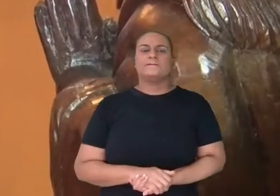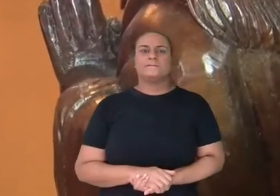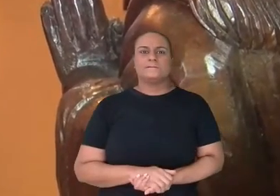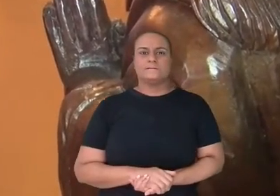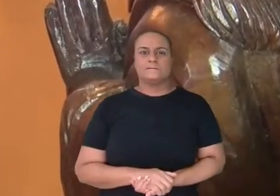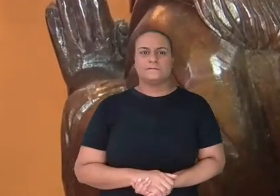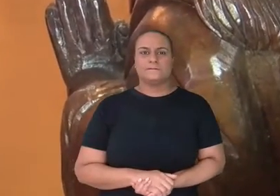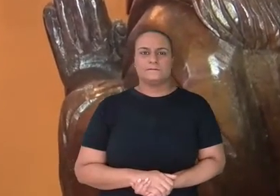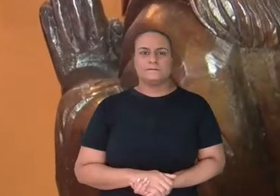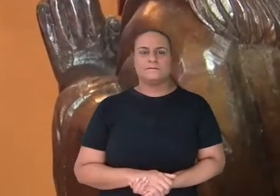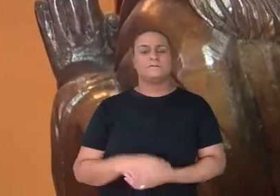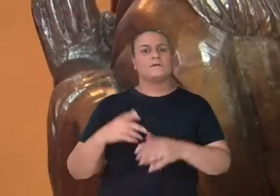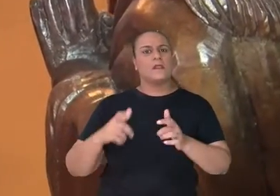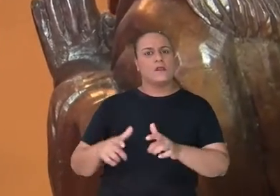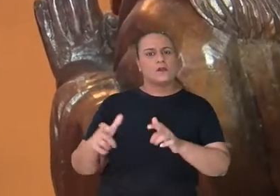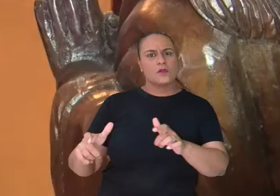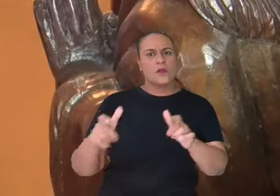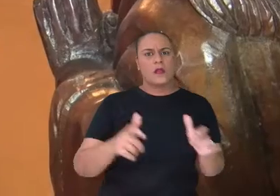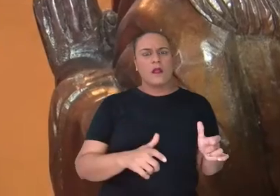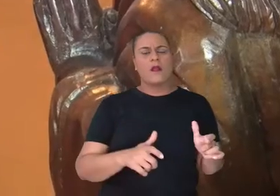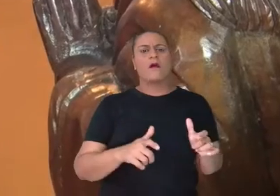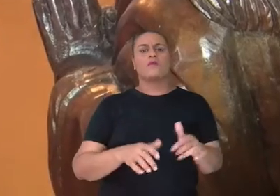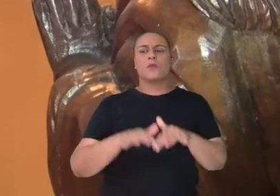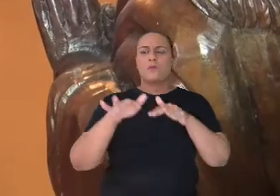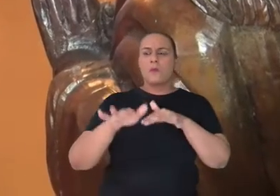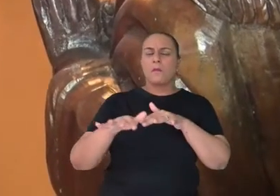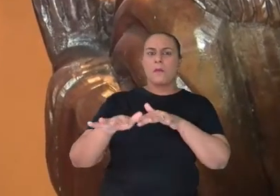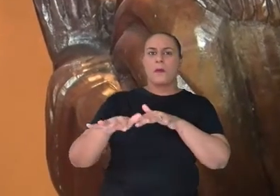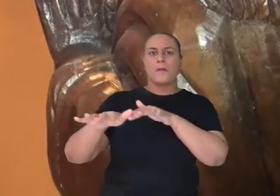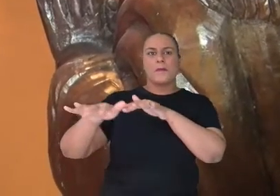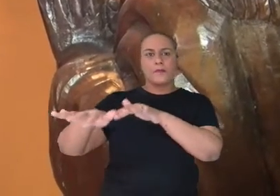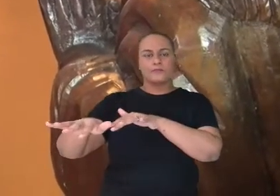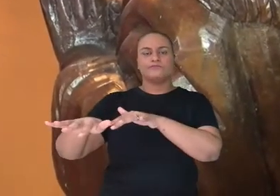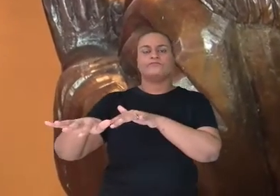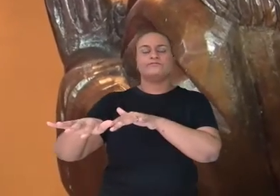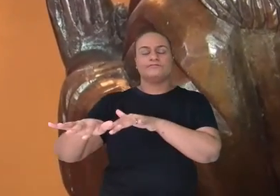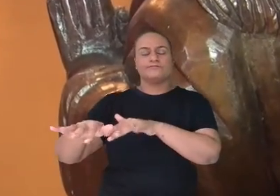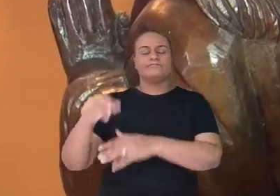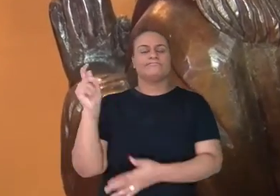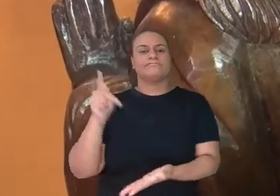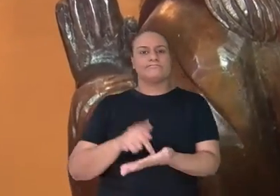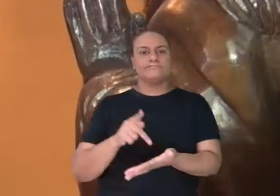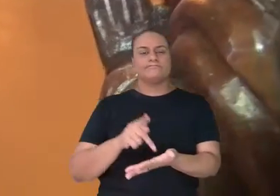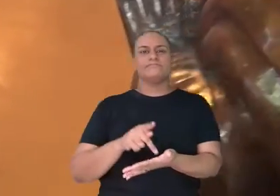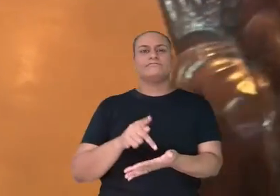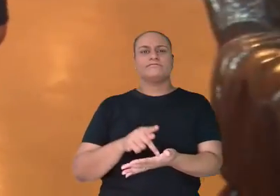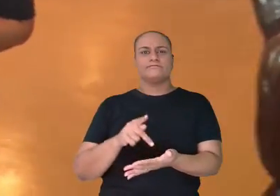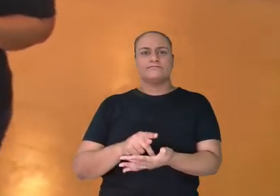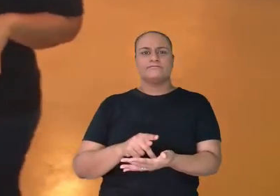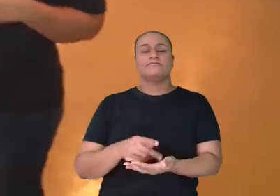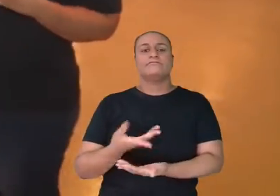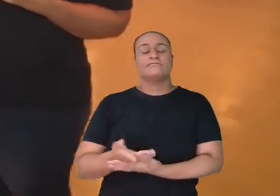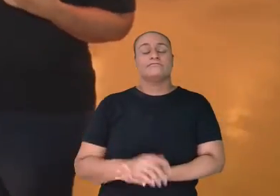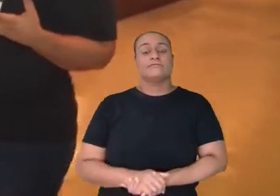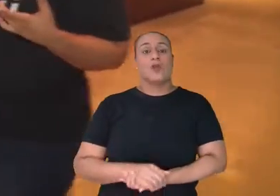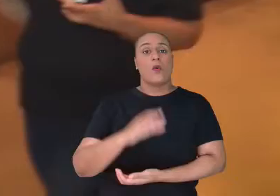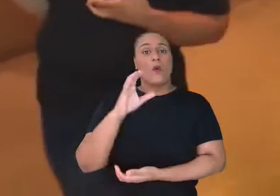Lapa, nesses locais de romaria, né? Sim, com certeza. É mais frequente. E esse catolicismo popular,